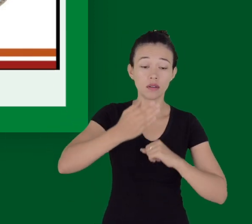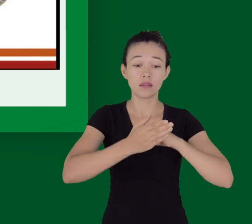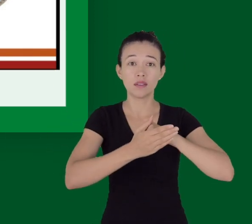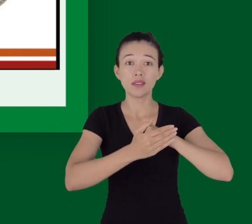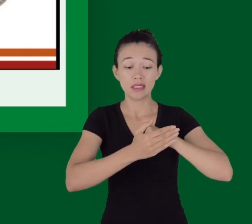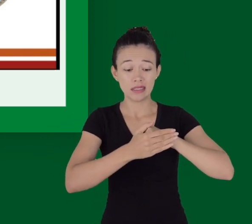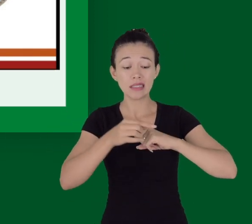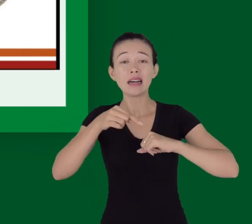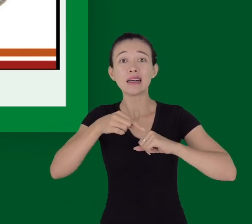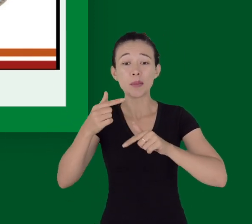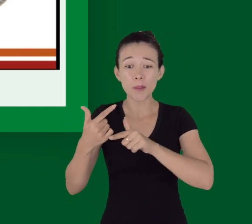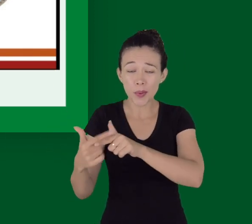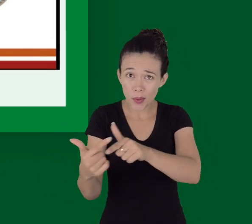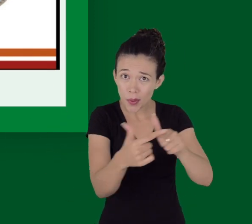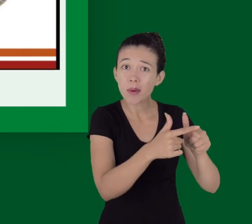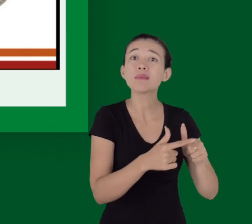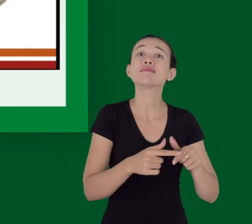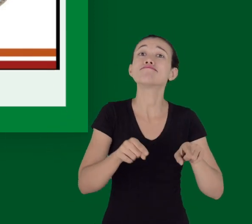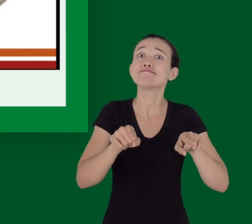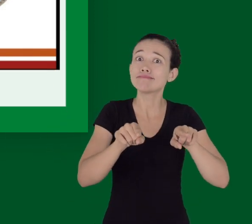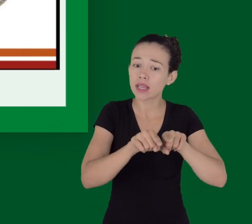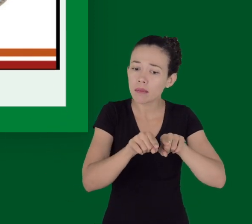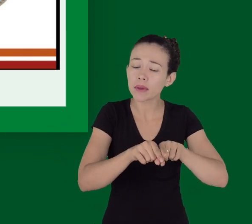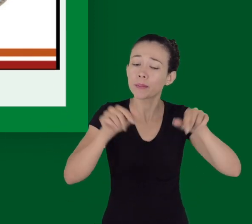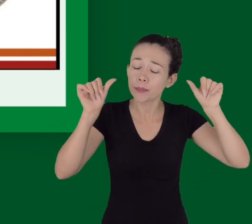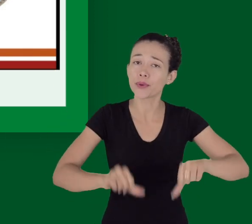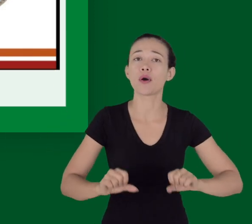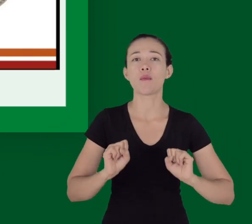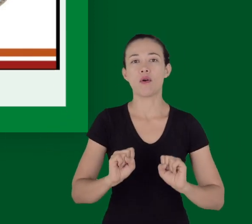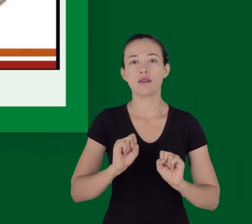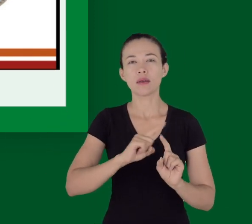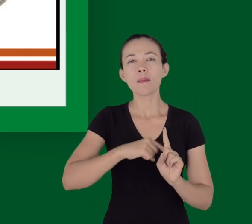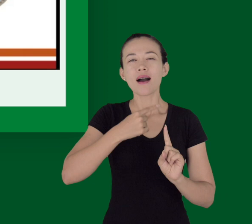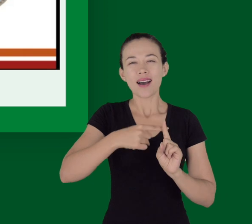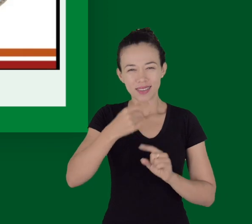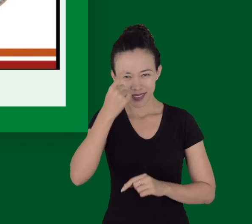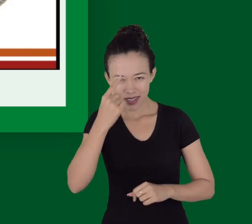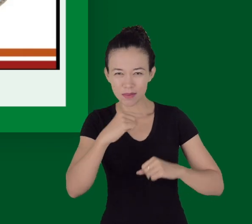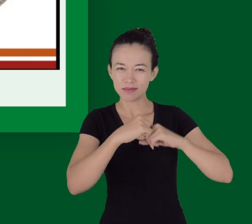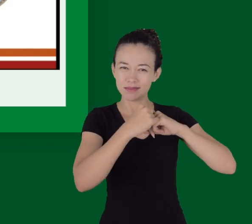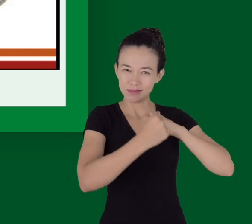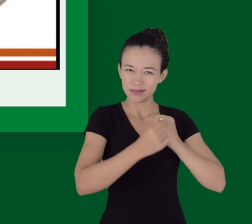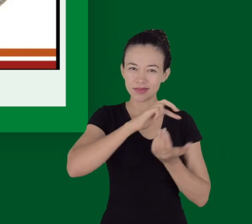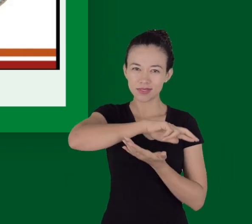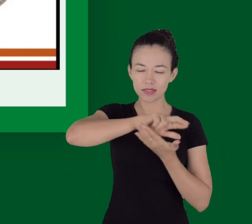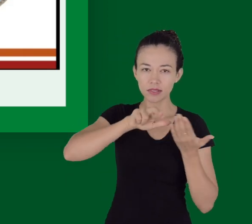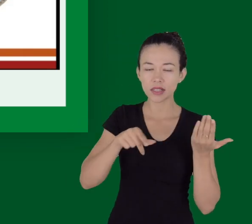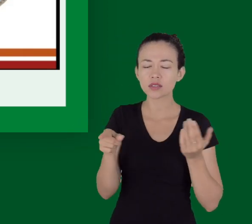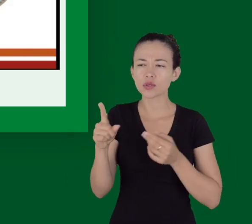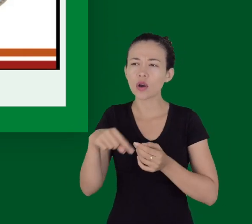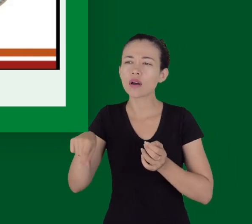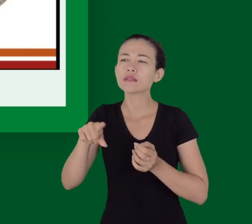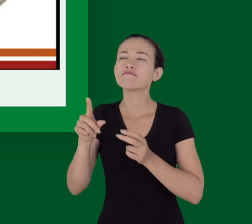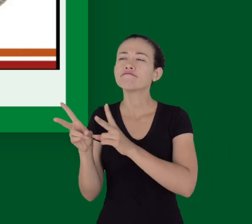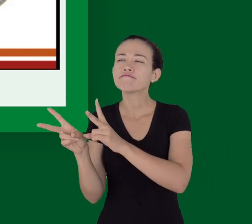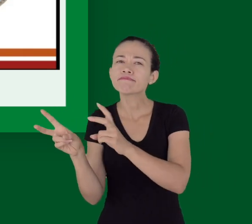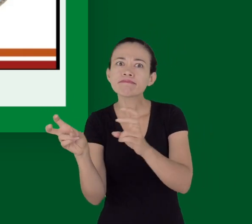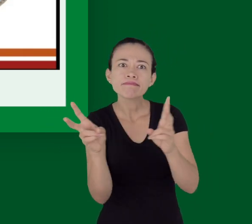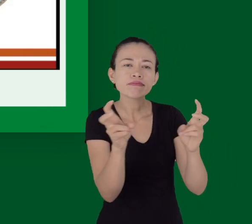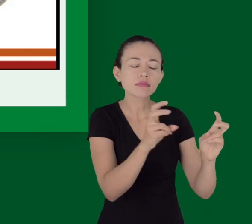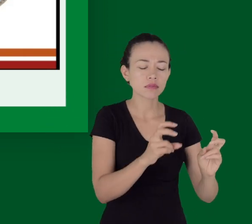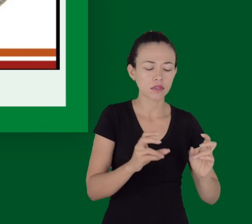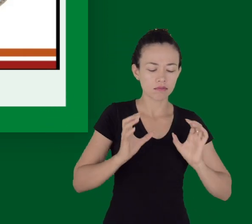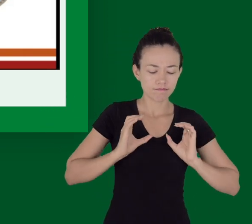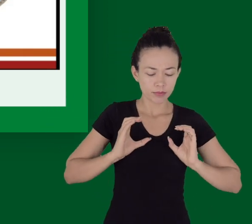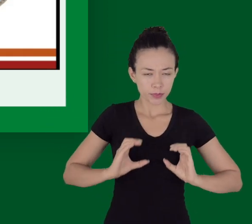posso ter um comprometimento do sistema ventricular também, além dessas estruturas que me trazem